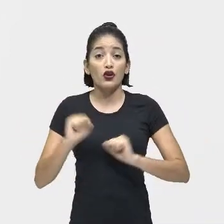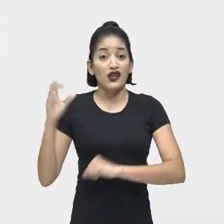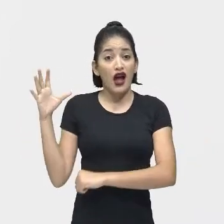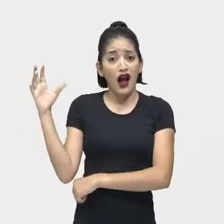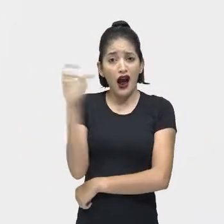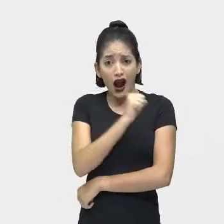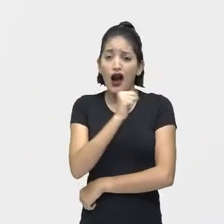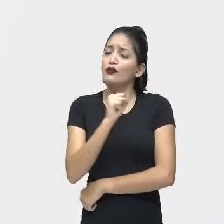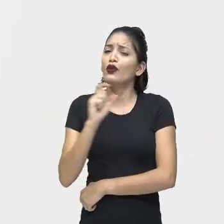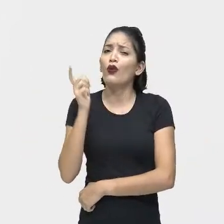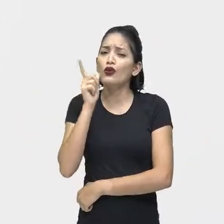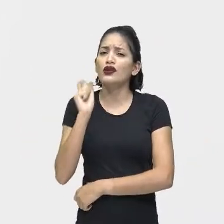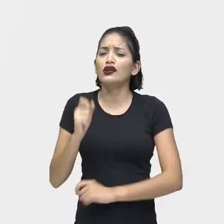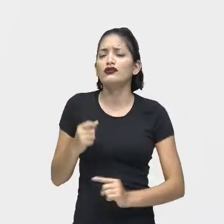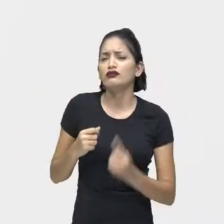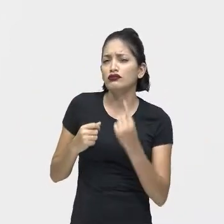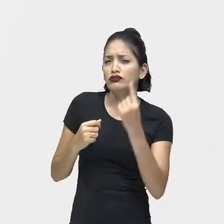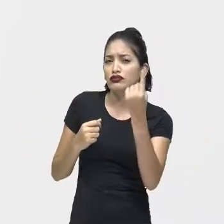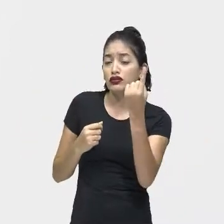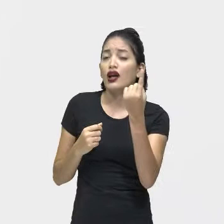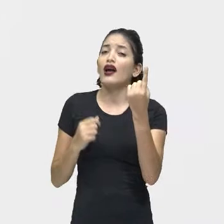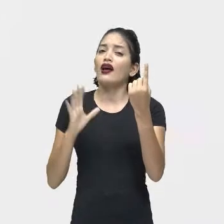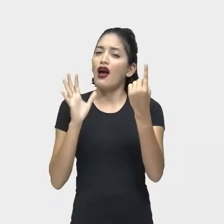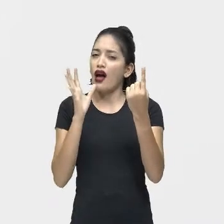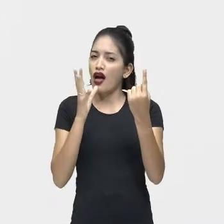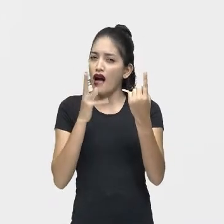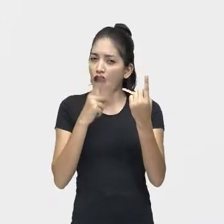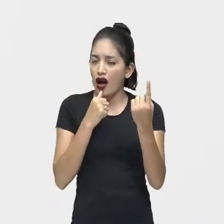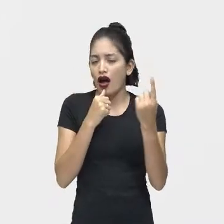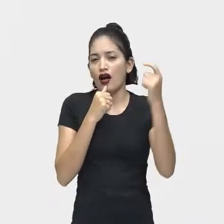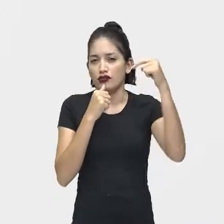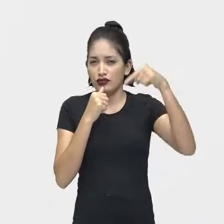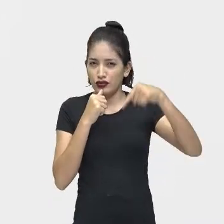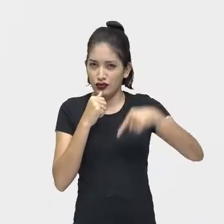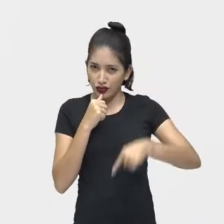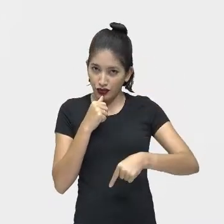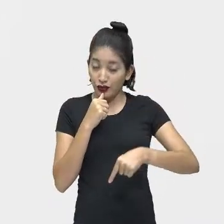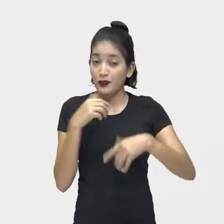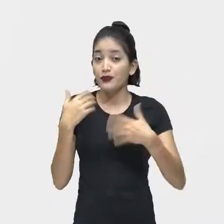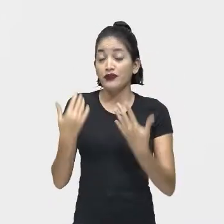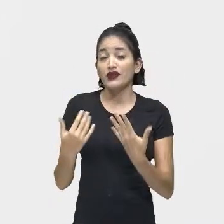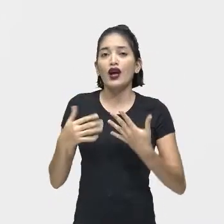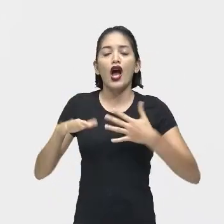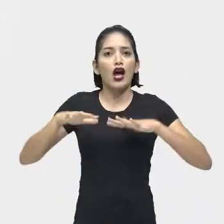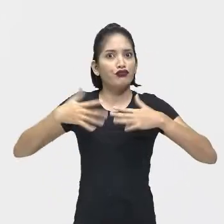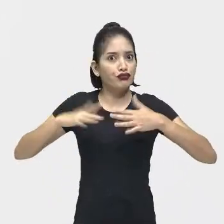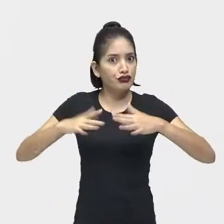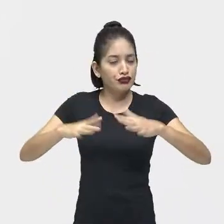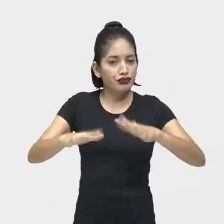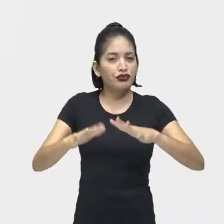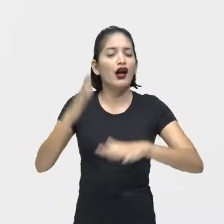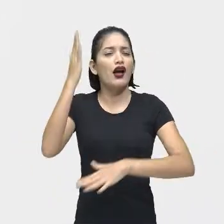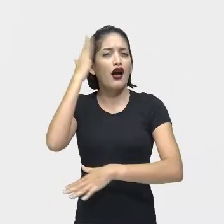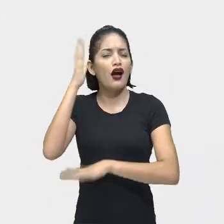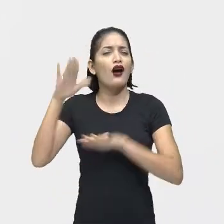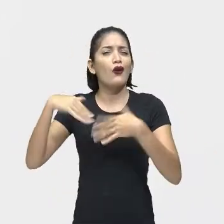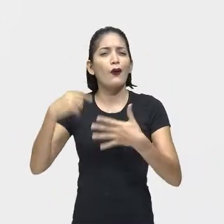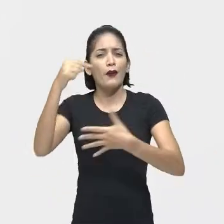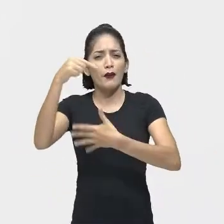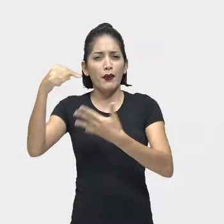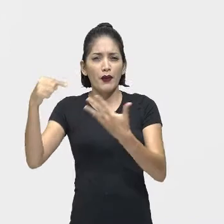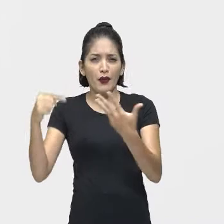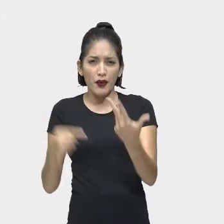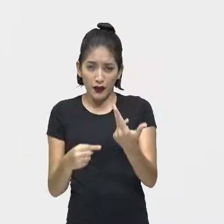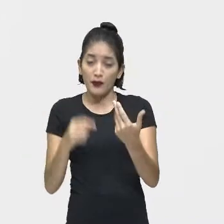produzem sons agudos e os lentos, sons graves. São essas vibrações que definem cada uma das notas